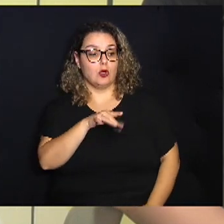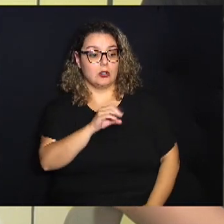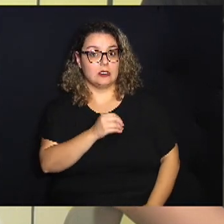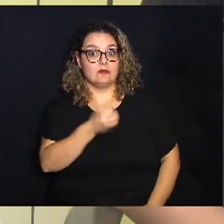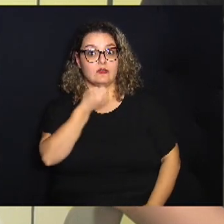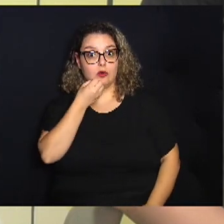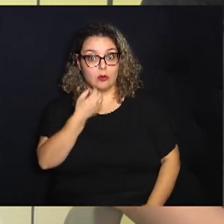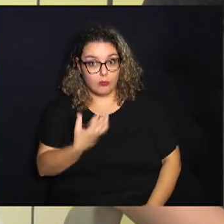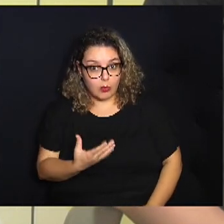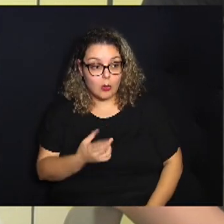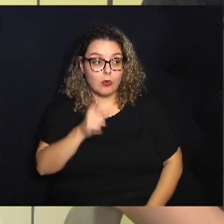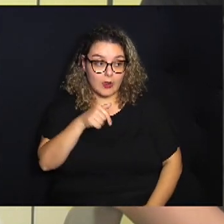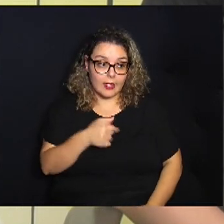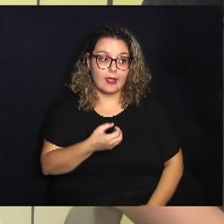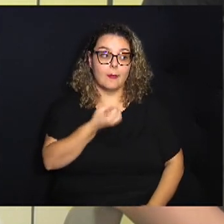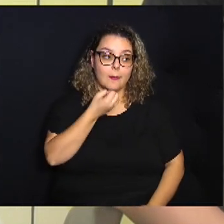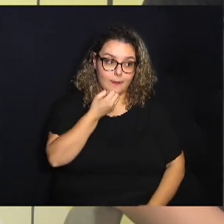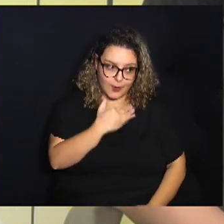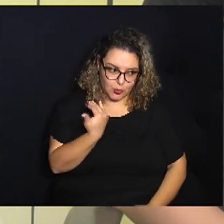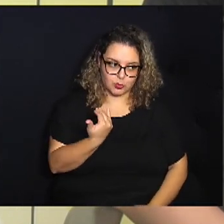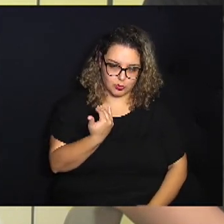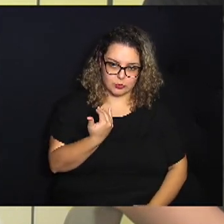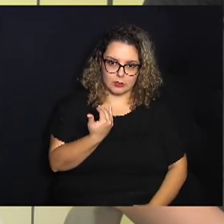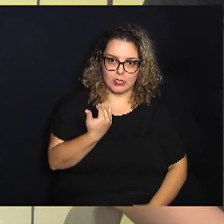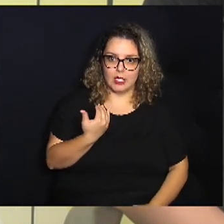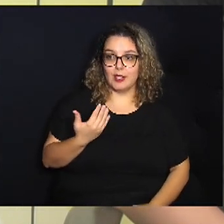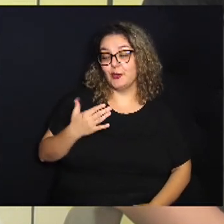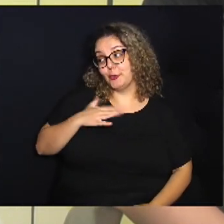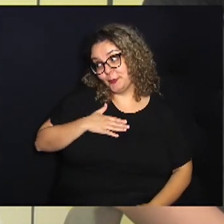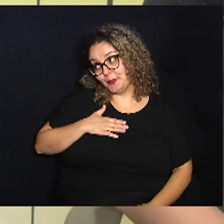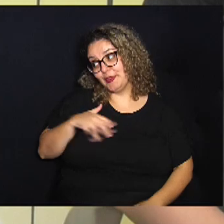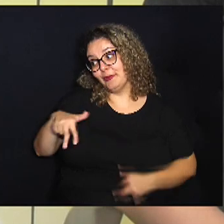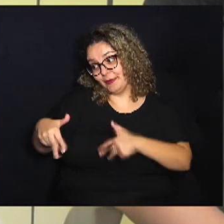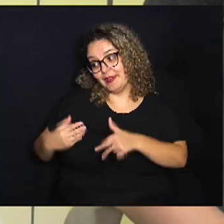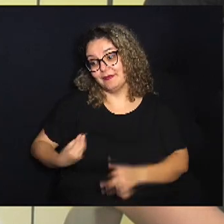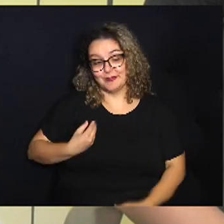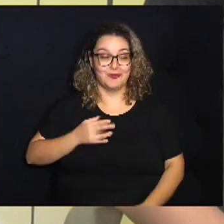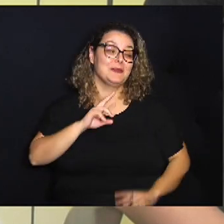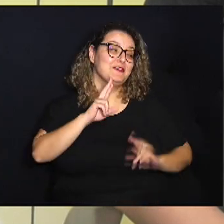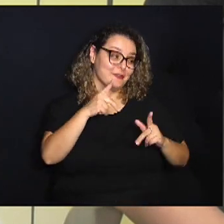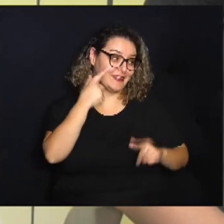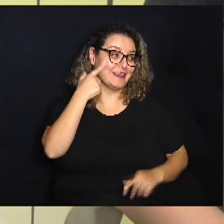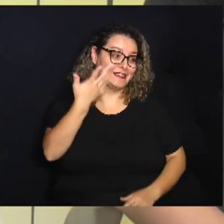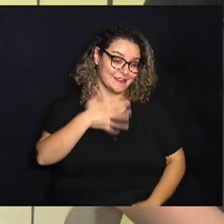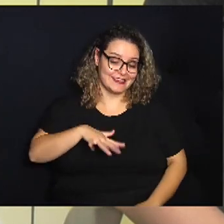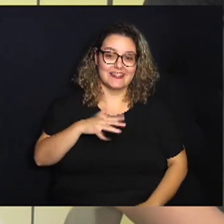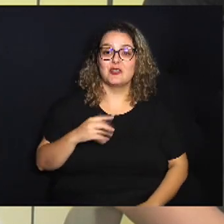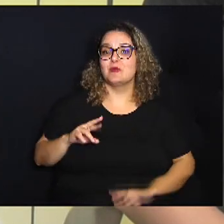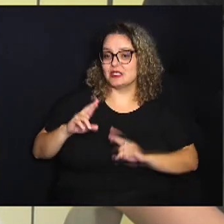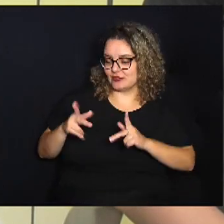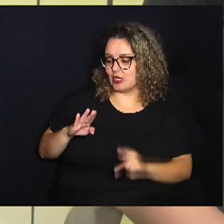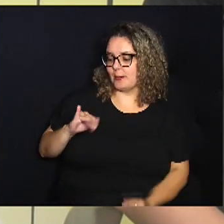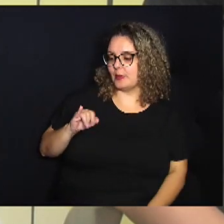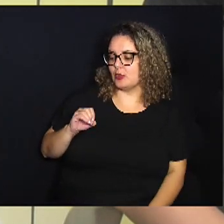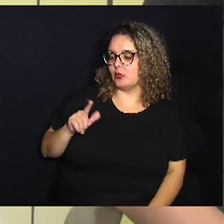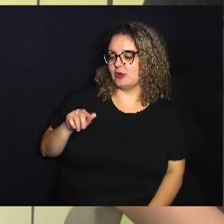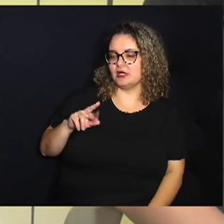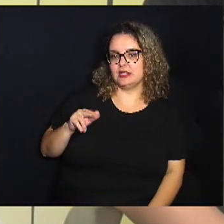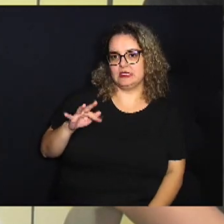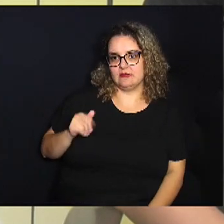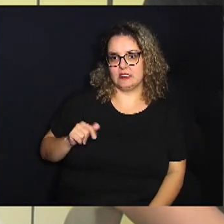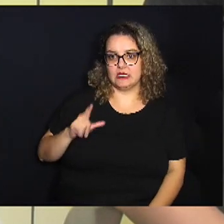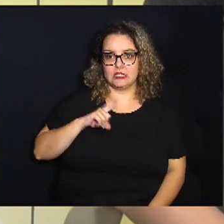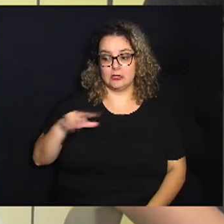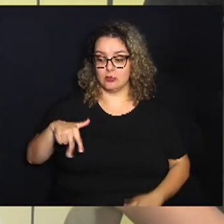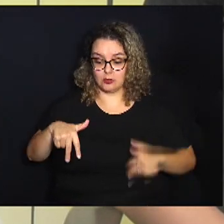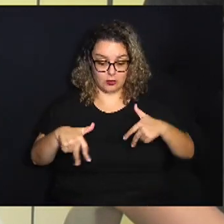estão vivos. E é diferencial. Tese. Mas eu acho que a diferença desse tipo de biografia, quando você tem o personagem principal